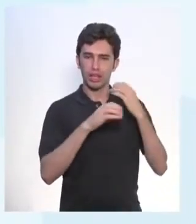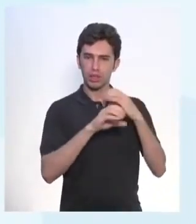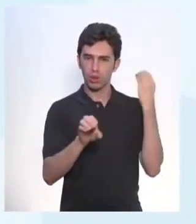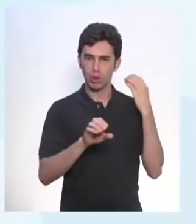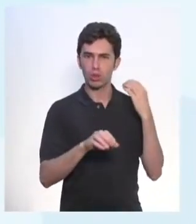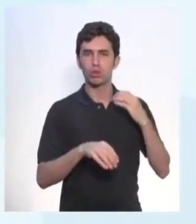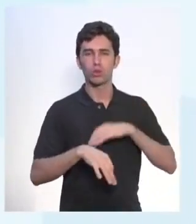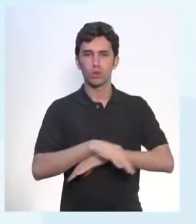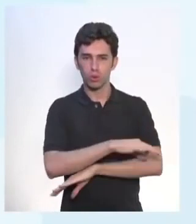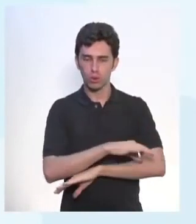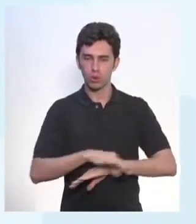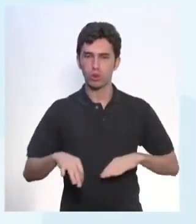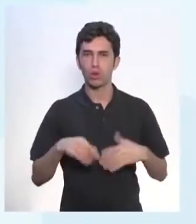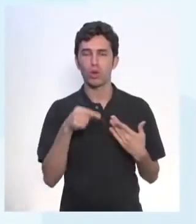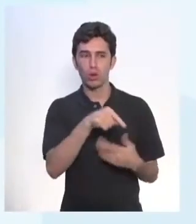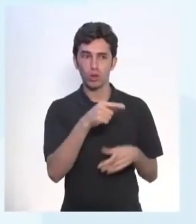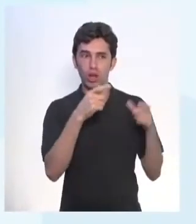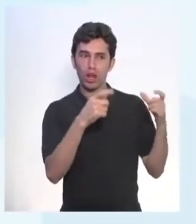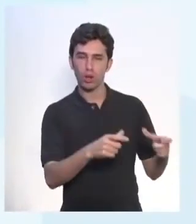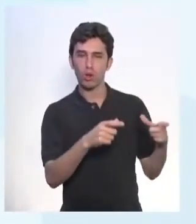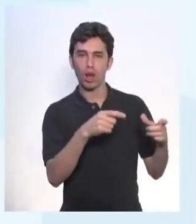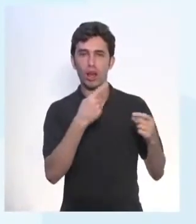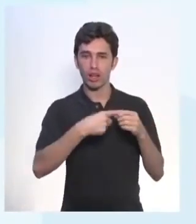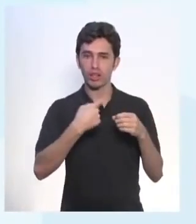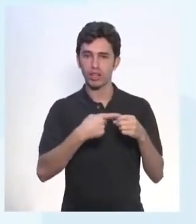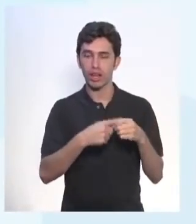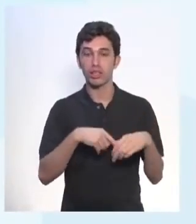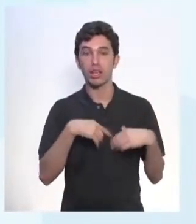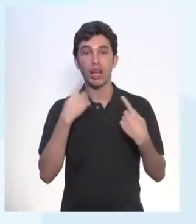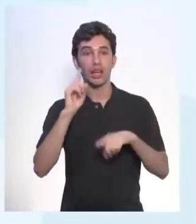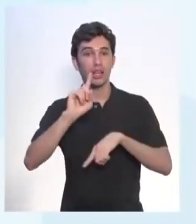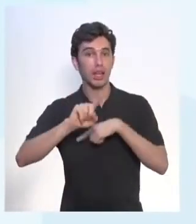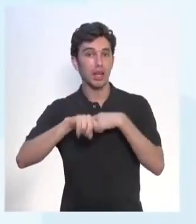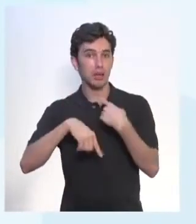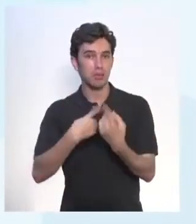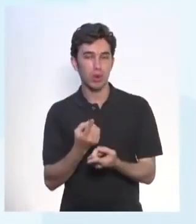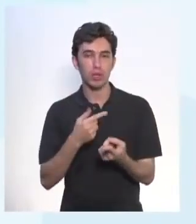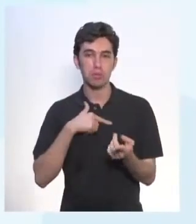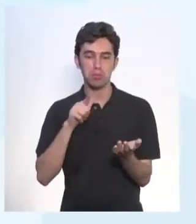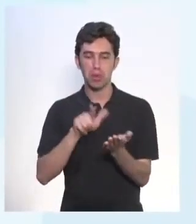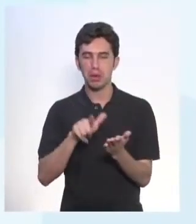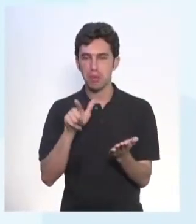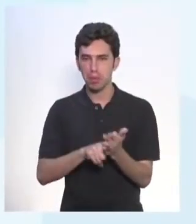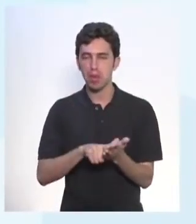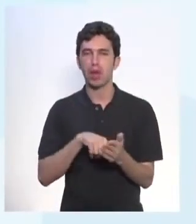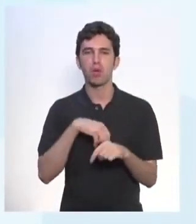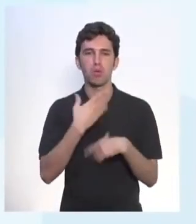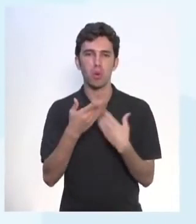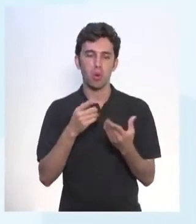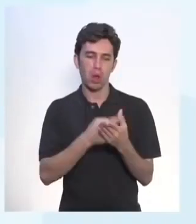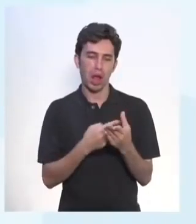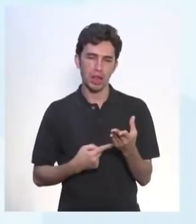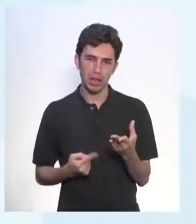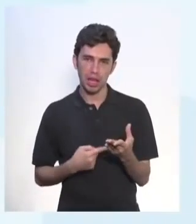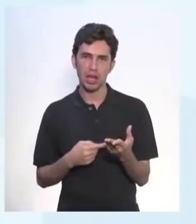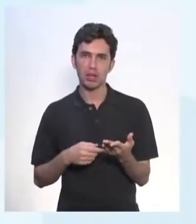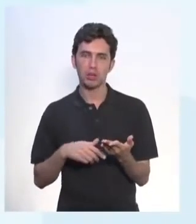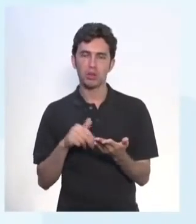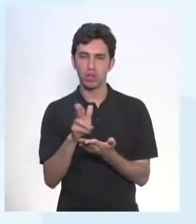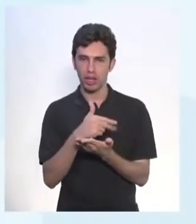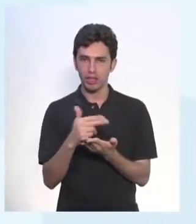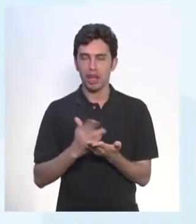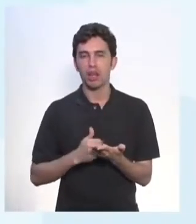em seguida, qual é a ideia? Peguem um caderno de desenho de vocês, ou uma folha de sulfite, né? Tá? Os lápis de vocês,